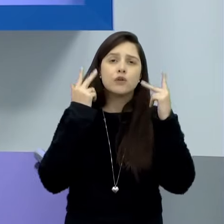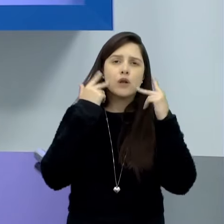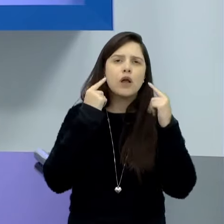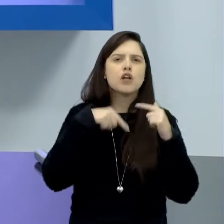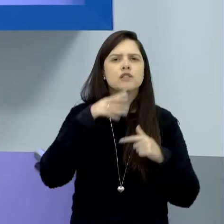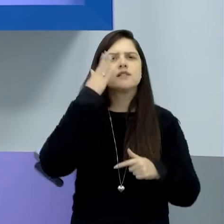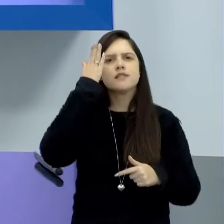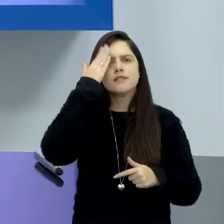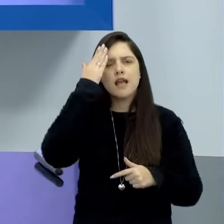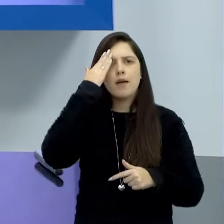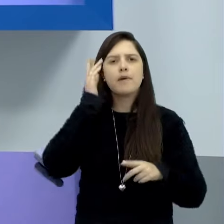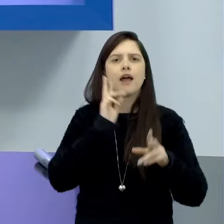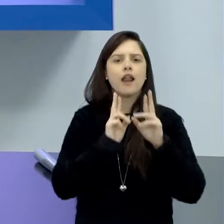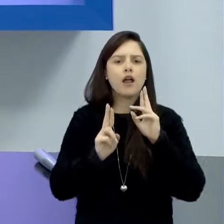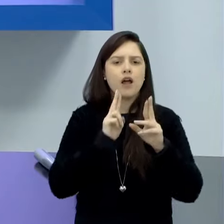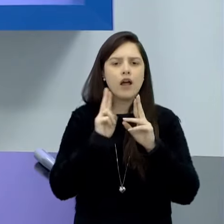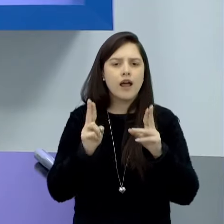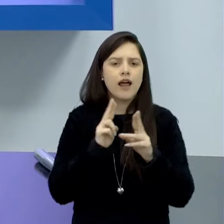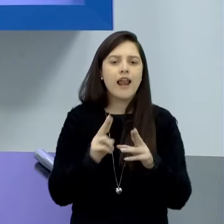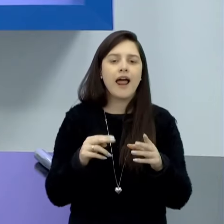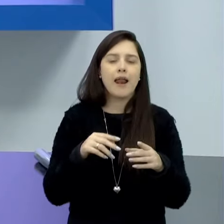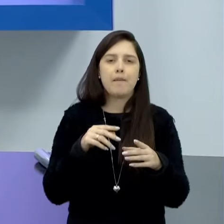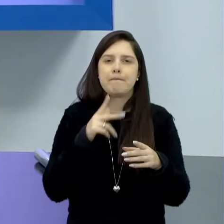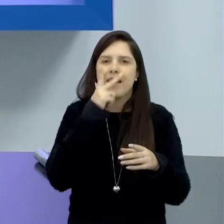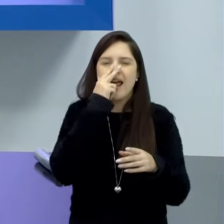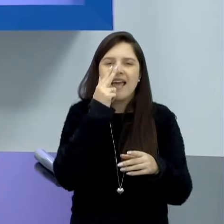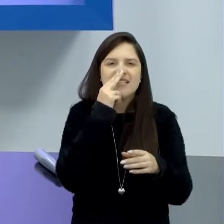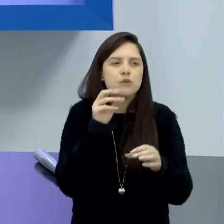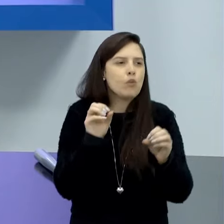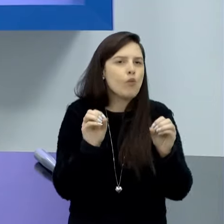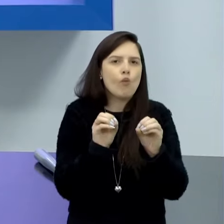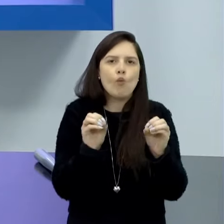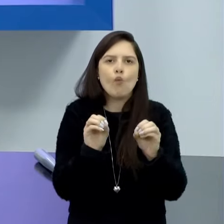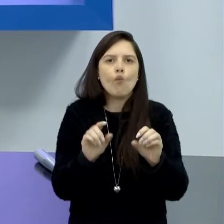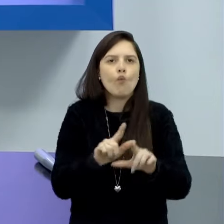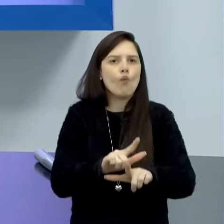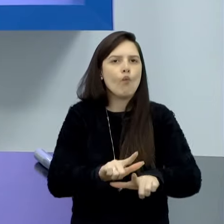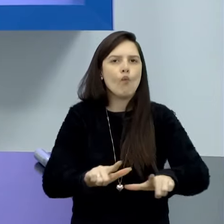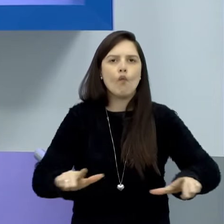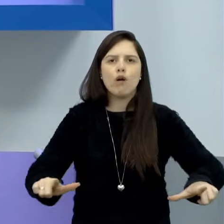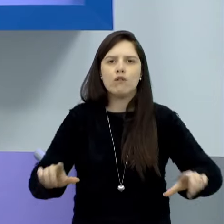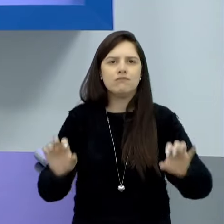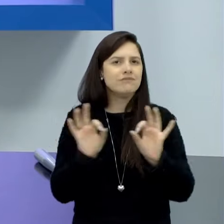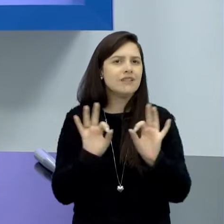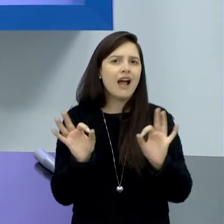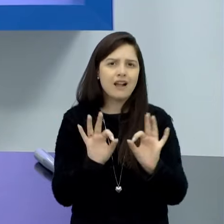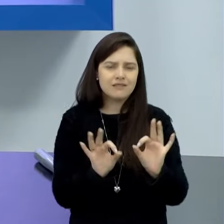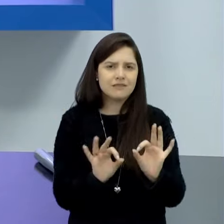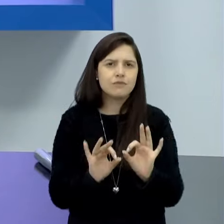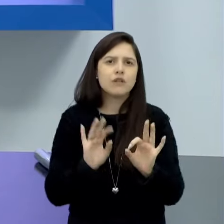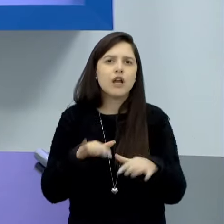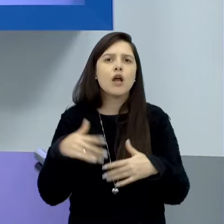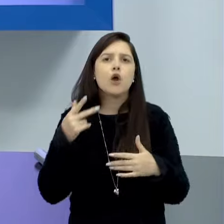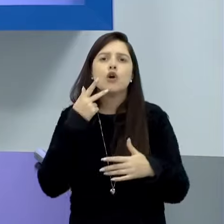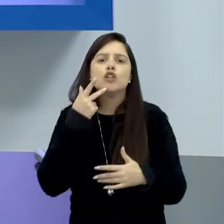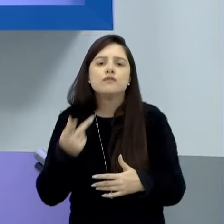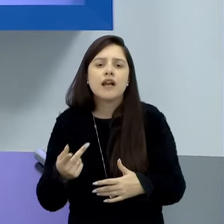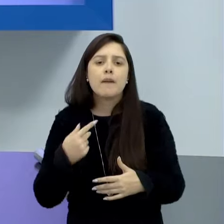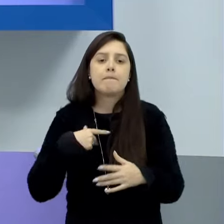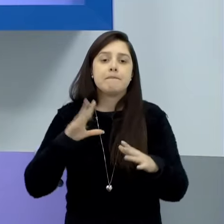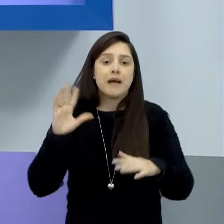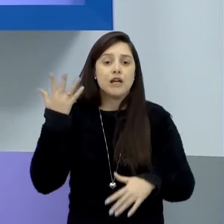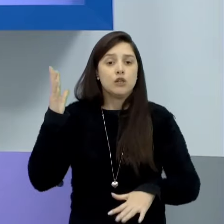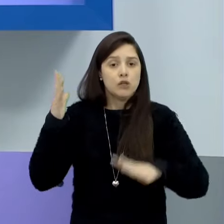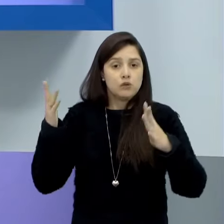está falando da sua natureza crua, né? Que não tem nenhuma interferência do ser humano. E quando a gente fala de